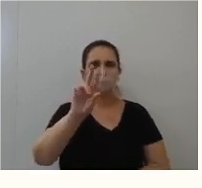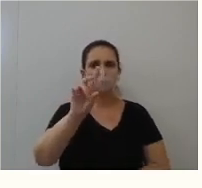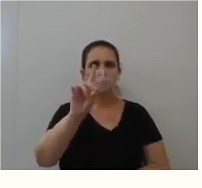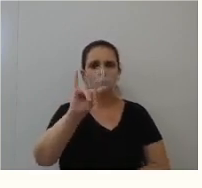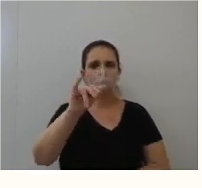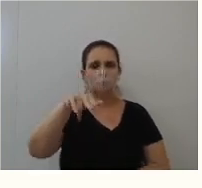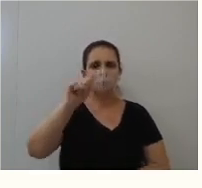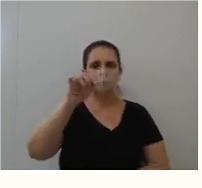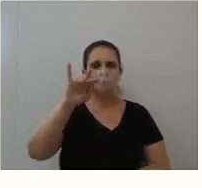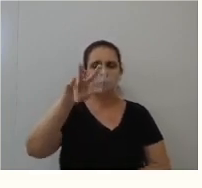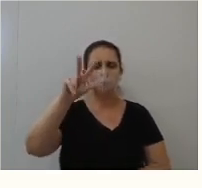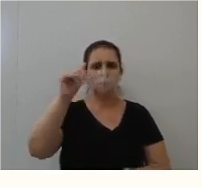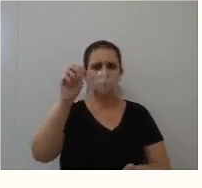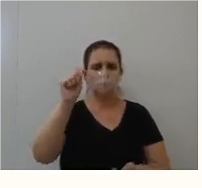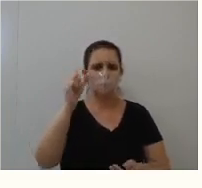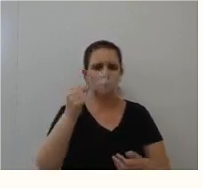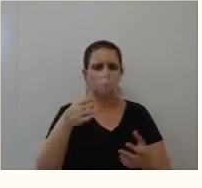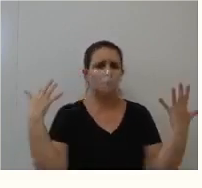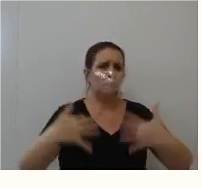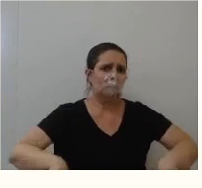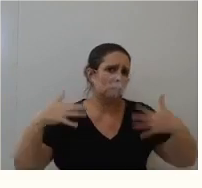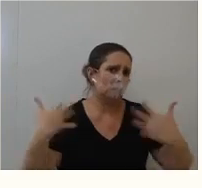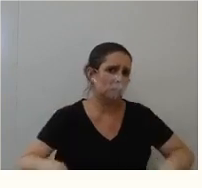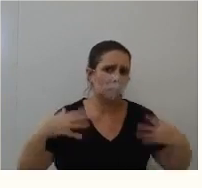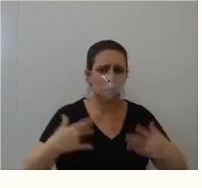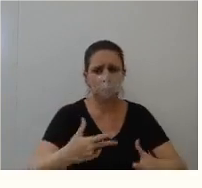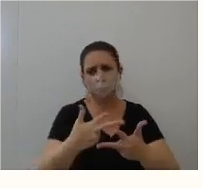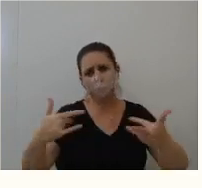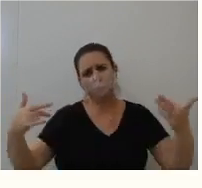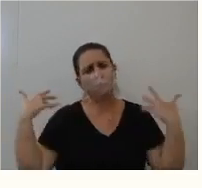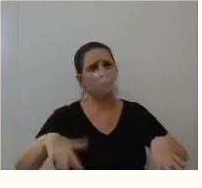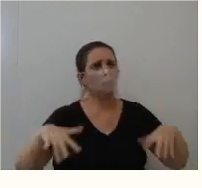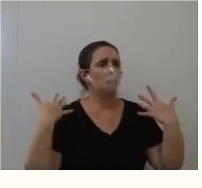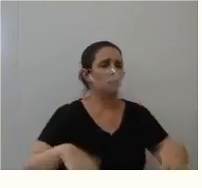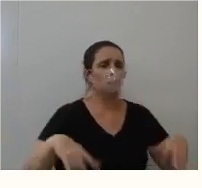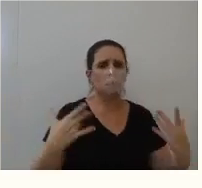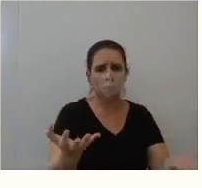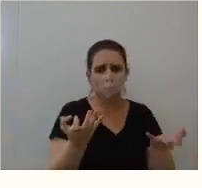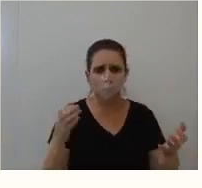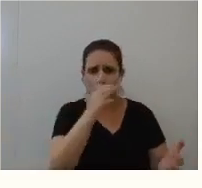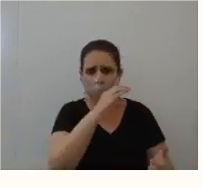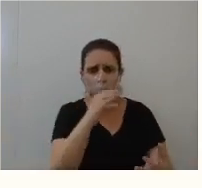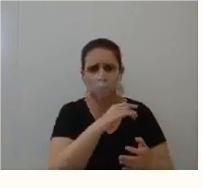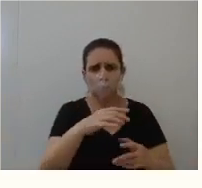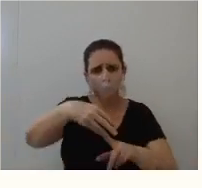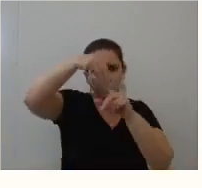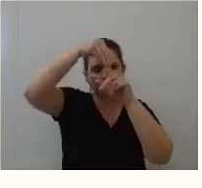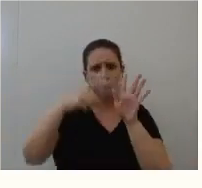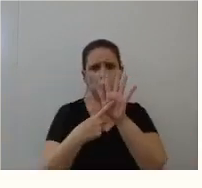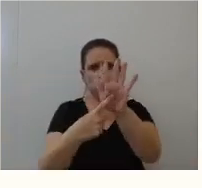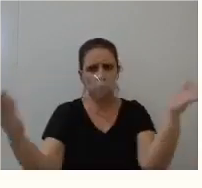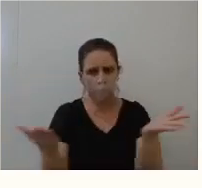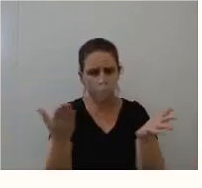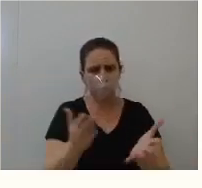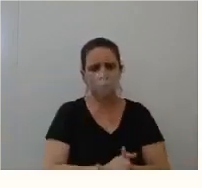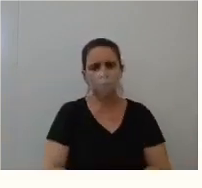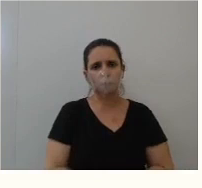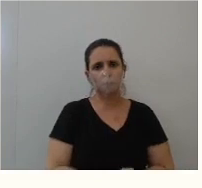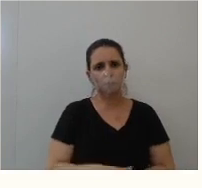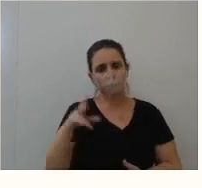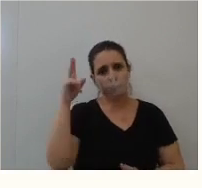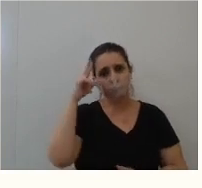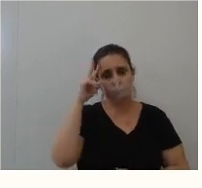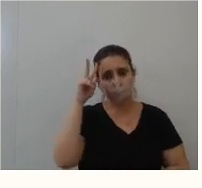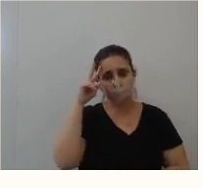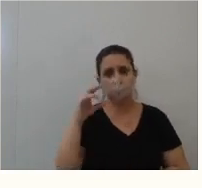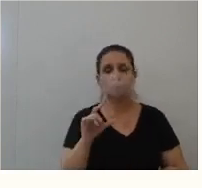subordinativas. Gente, é muita coisa, a gente vai ter que correr, porque eu quero mostrar o principal aqui para vocês, beleza? Lembrando que